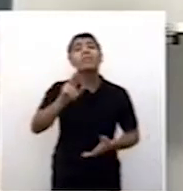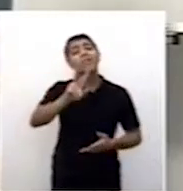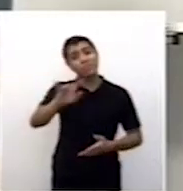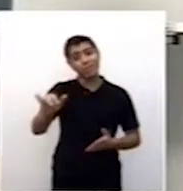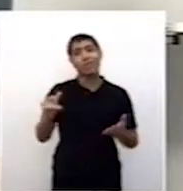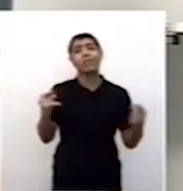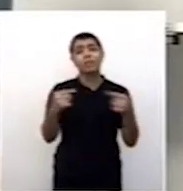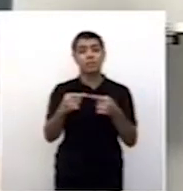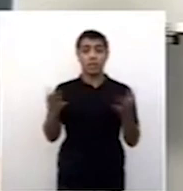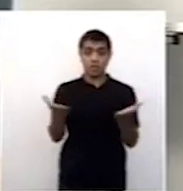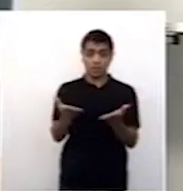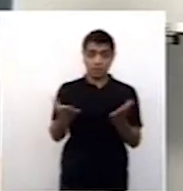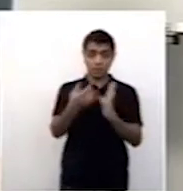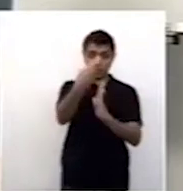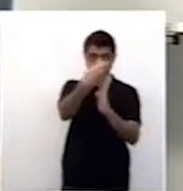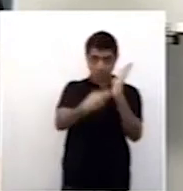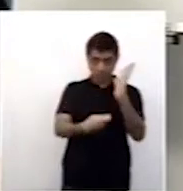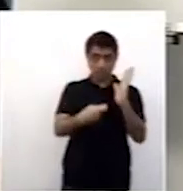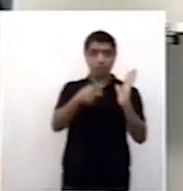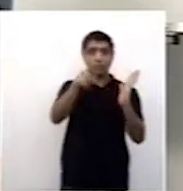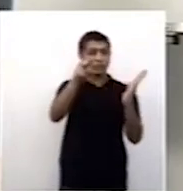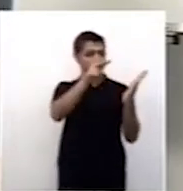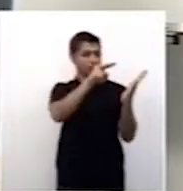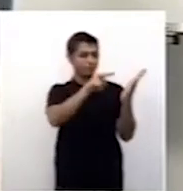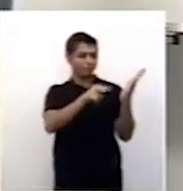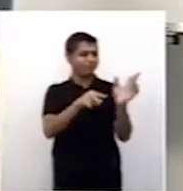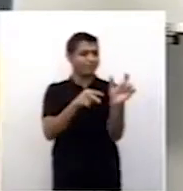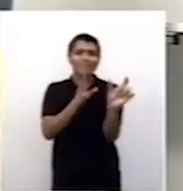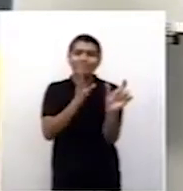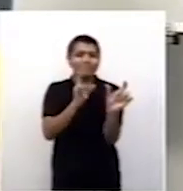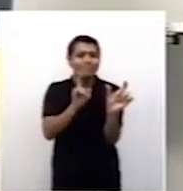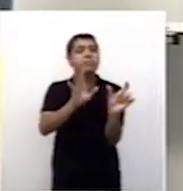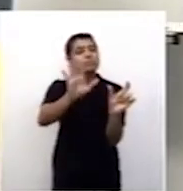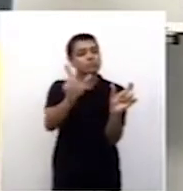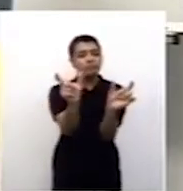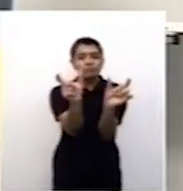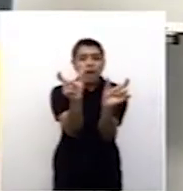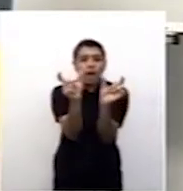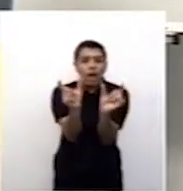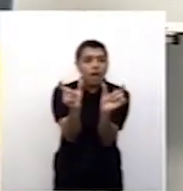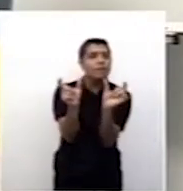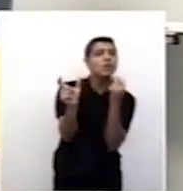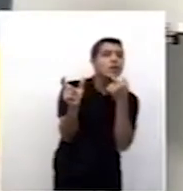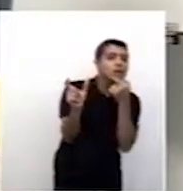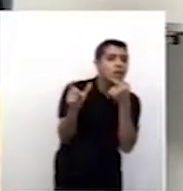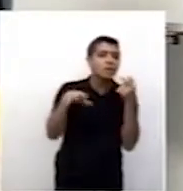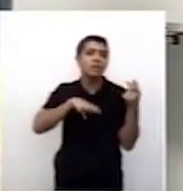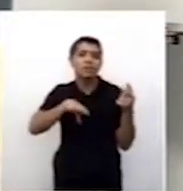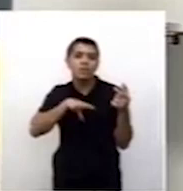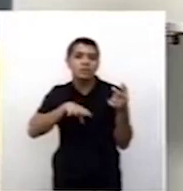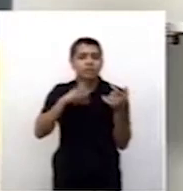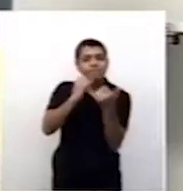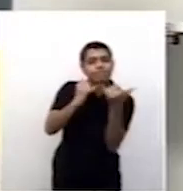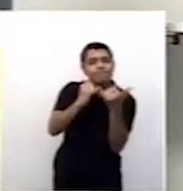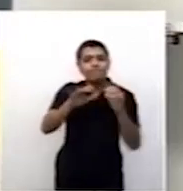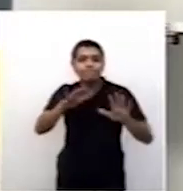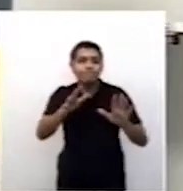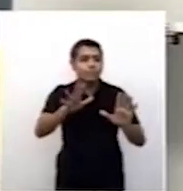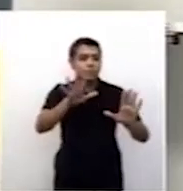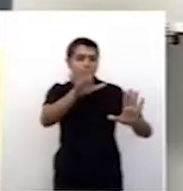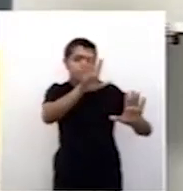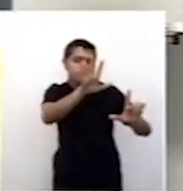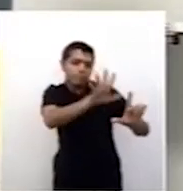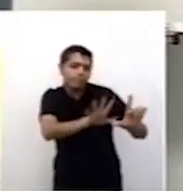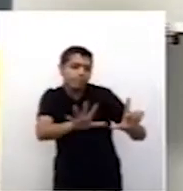usar o quê? Os cognatos. Vocês irão ler o parágrafo inteiro e tentar entender pela ideia geral do texto.